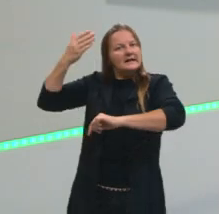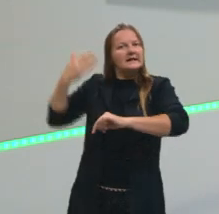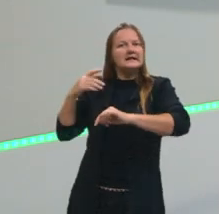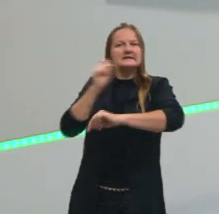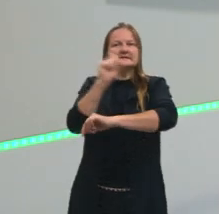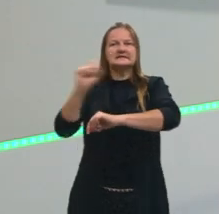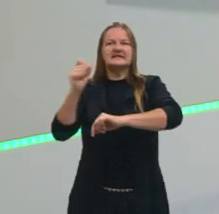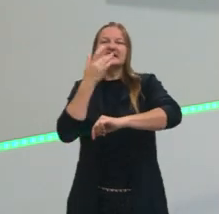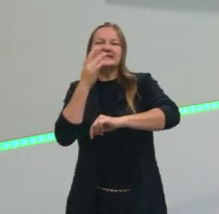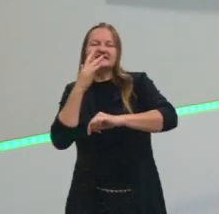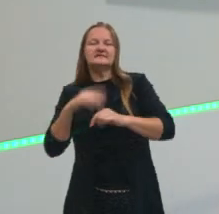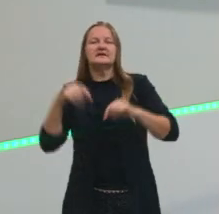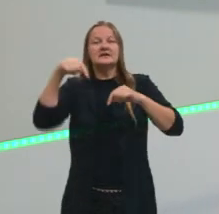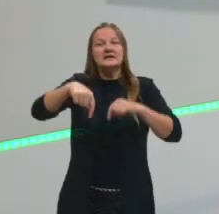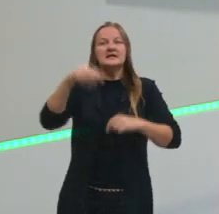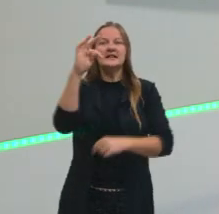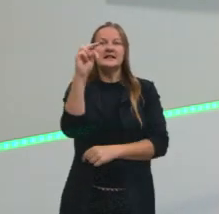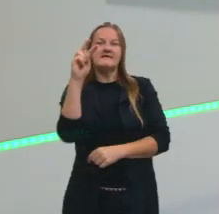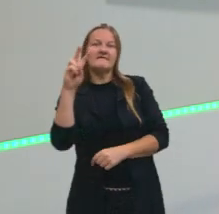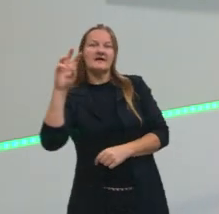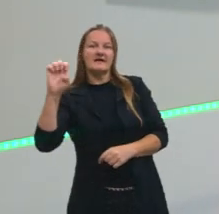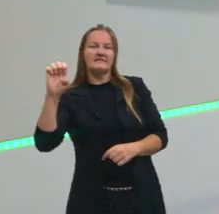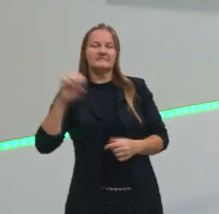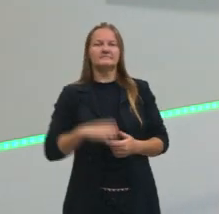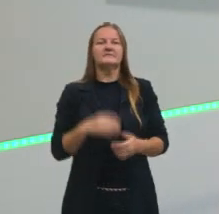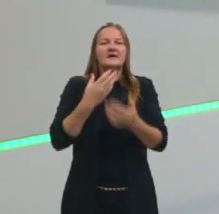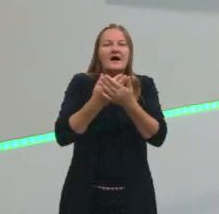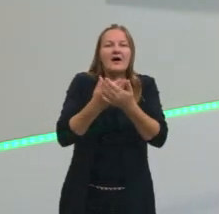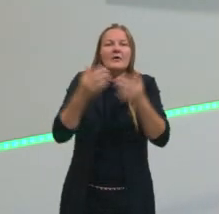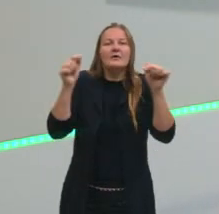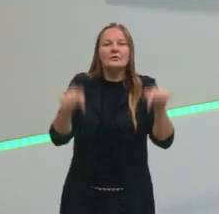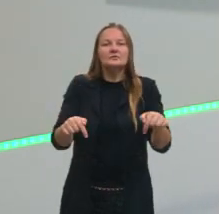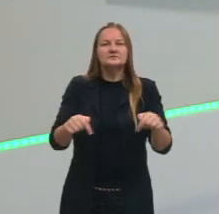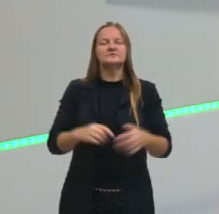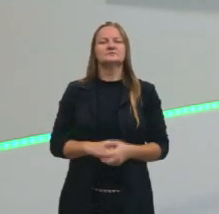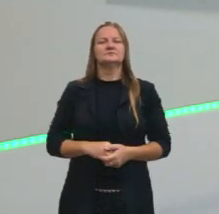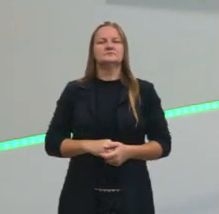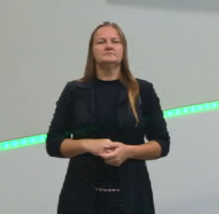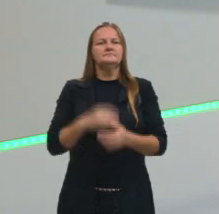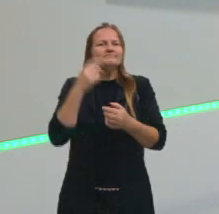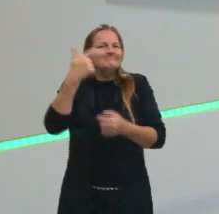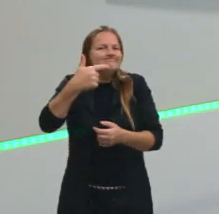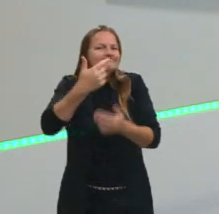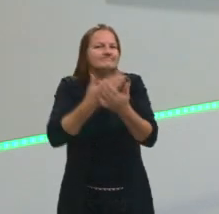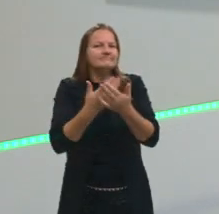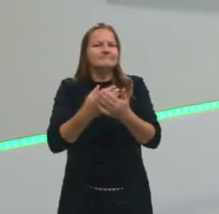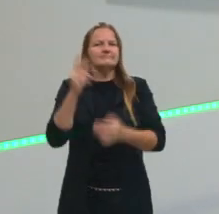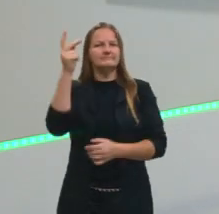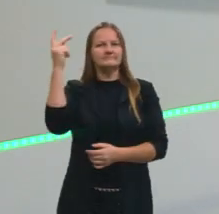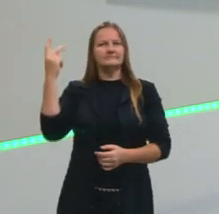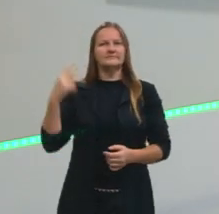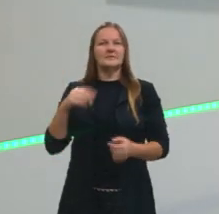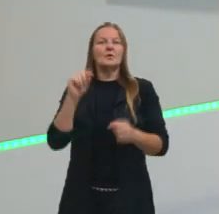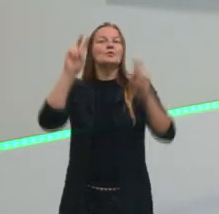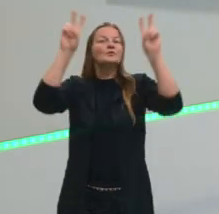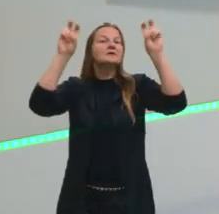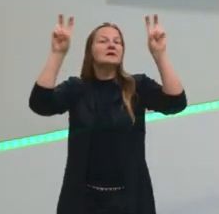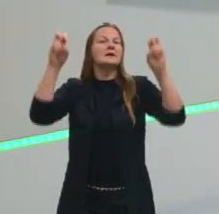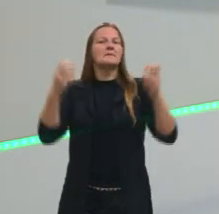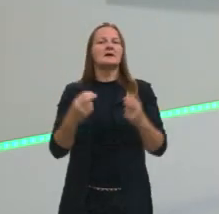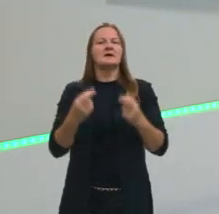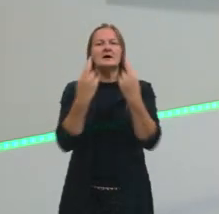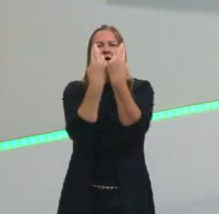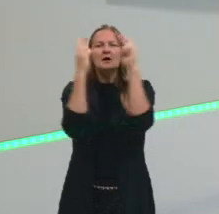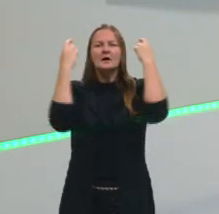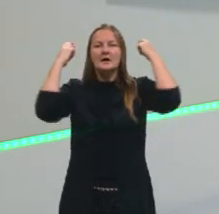branco e eu tô no estúdio da TV é aonde hoje então nossa segunda aula de história vai ser o sobre a Grécia antiga e a gente vai fazer